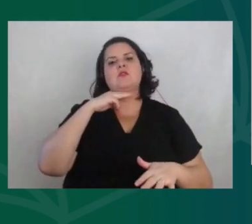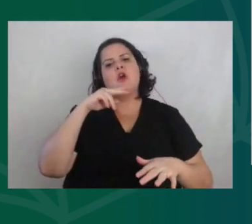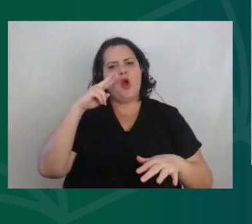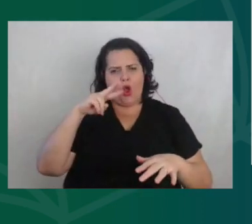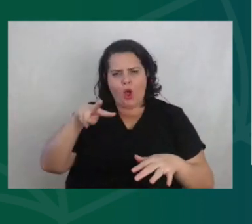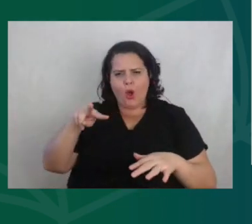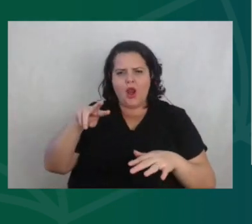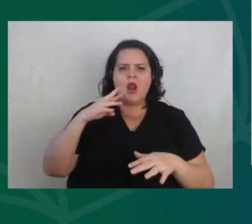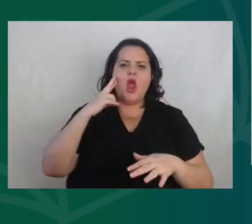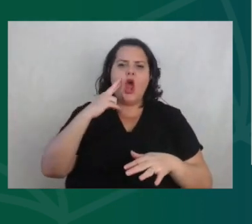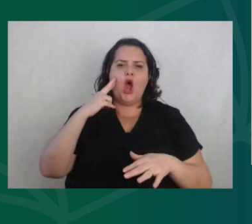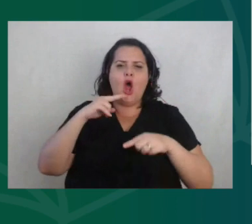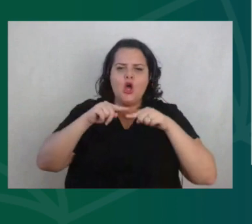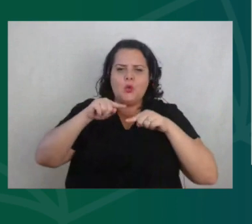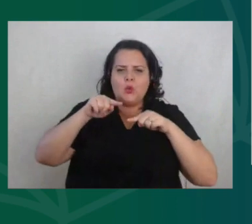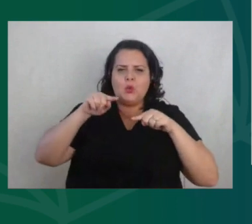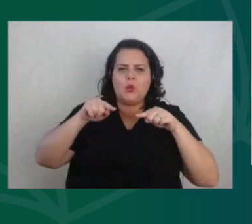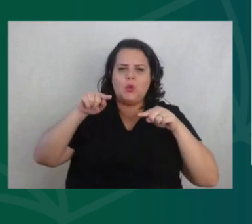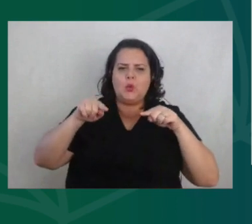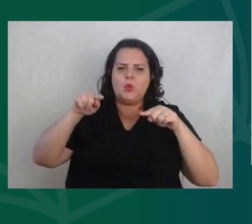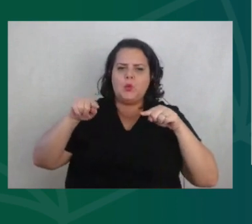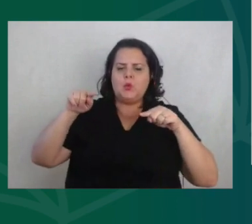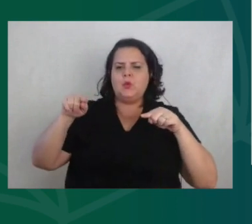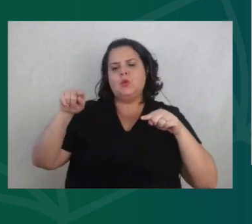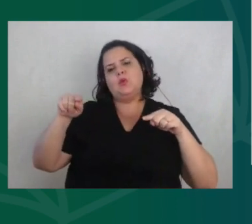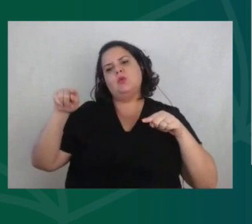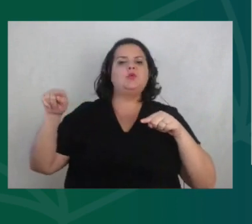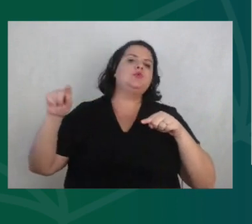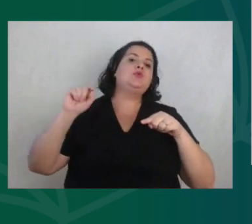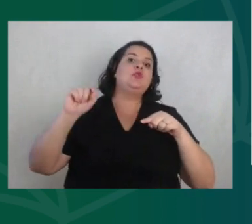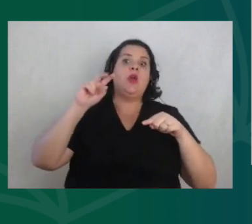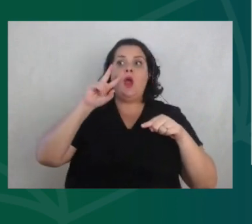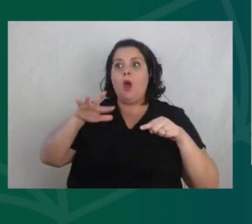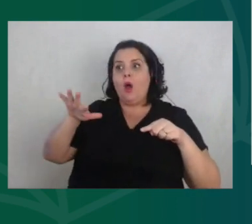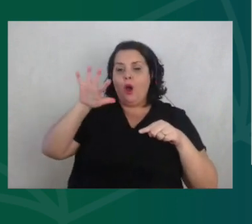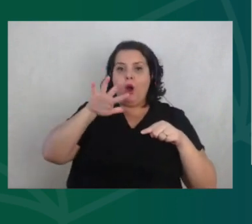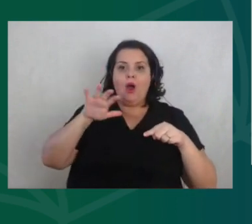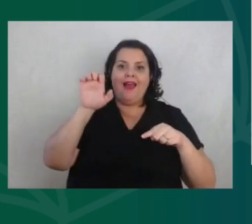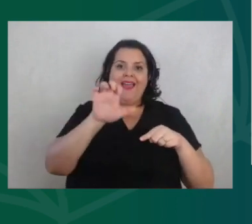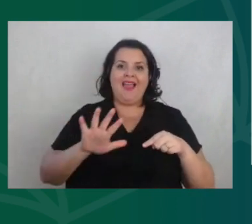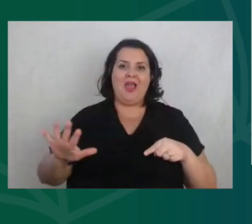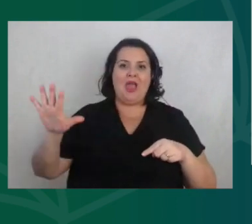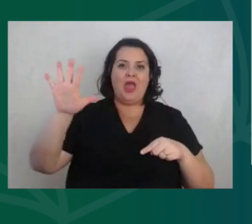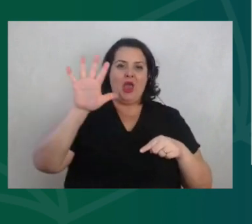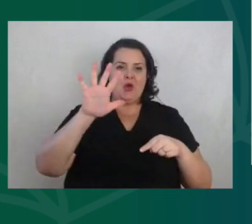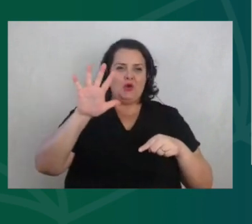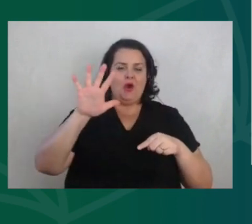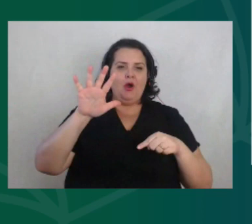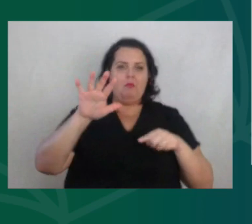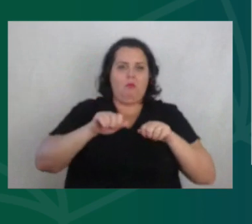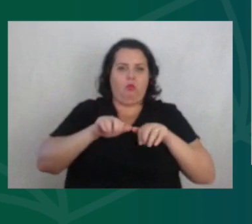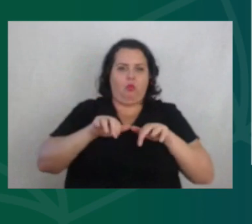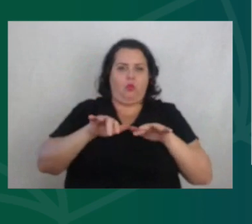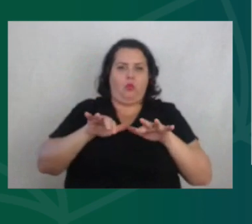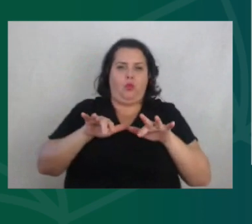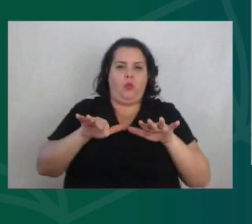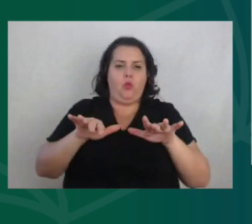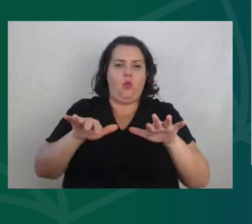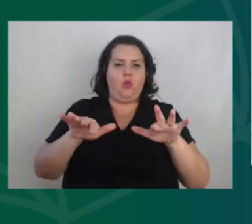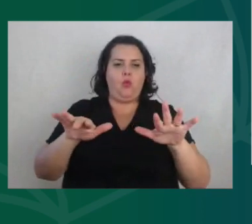rosa, mais escura, né? Vejam como a Europa é acometida principalmente, e mais agora,